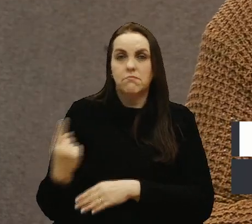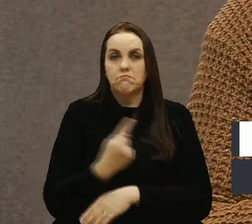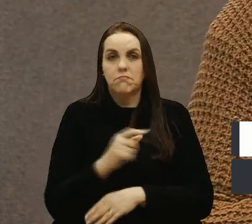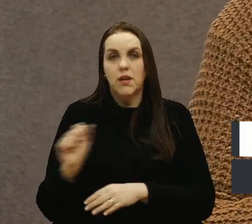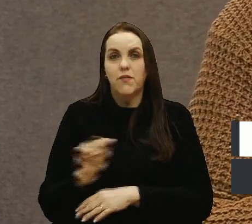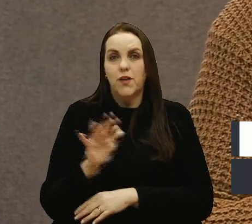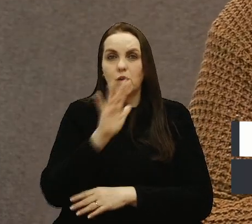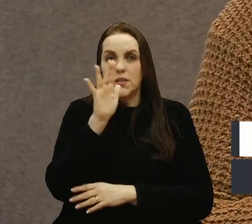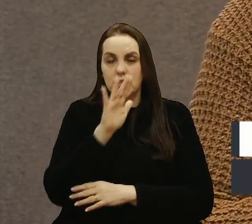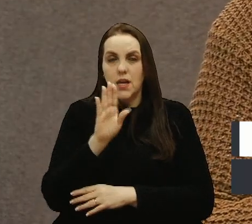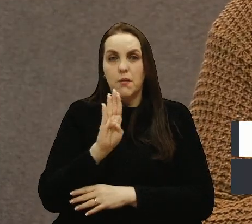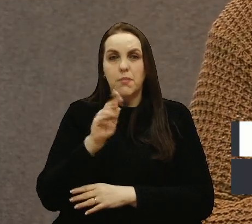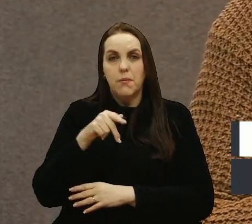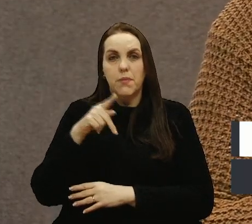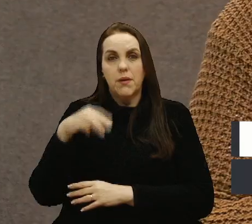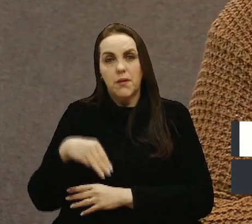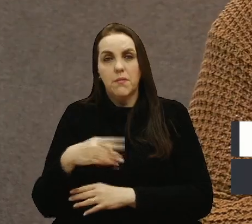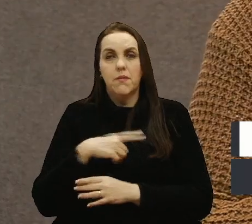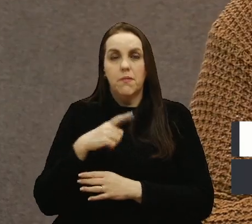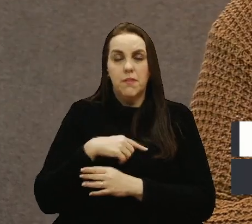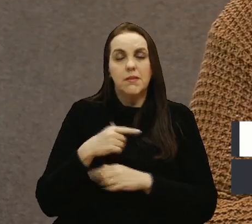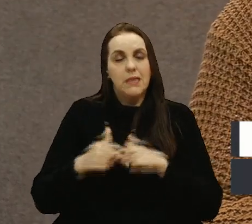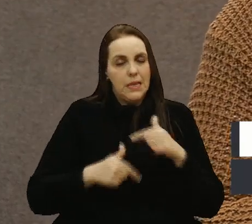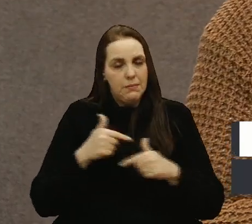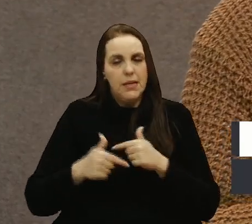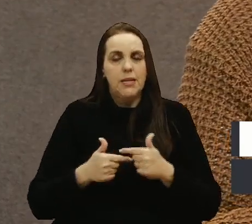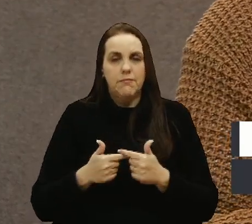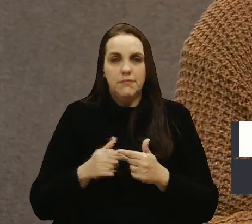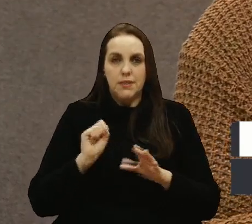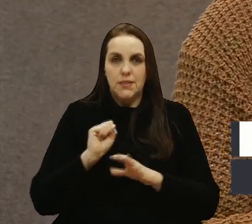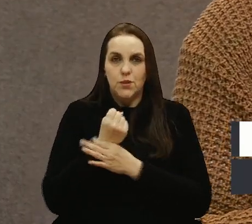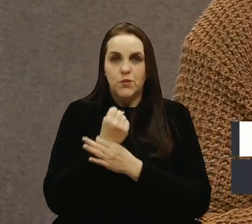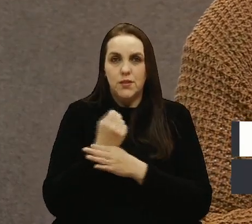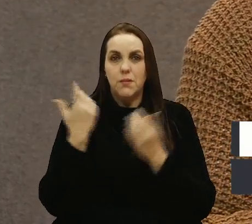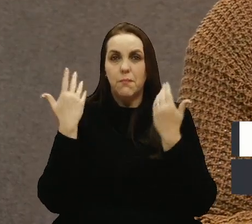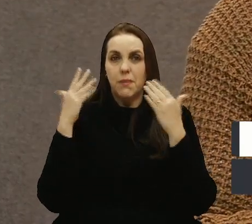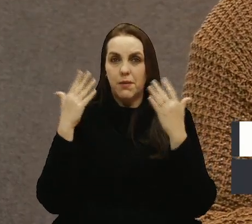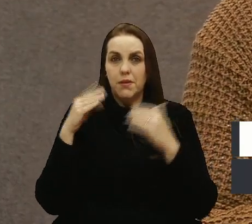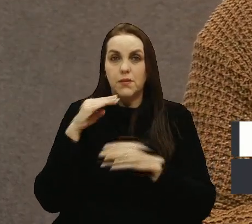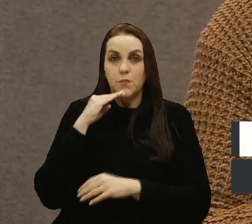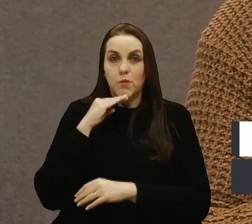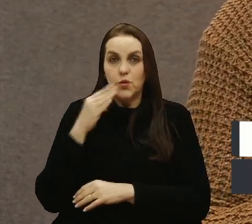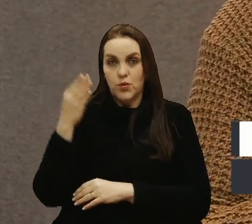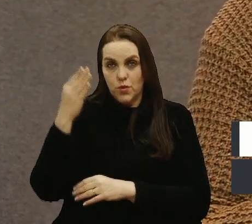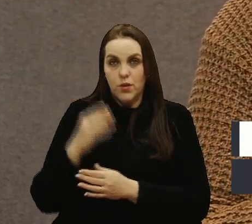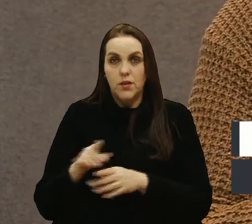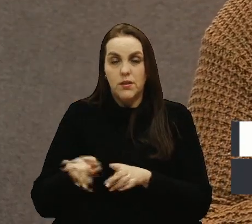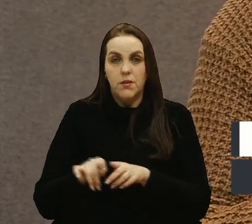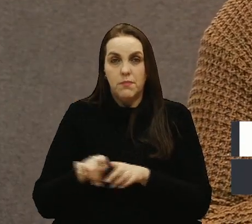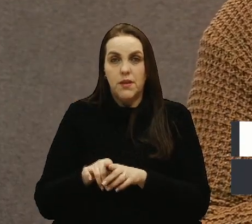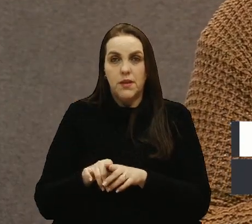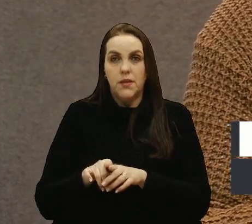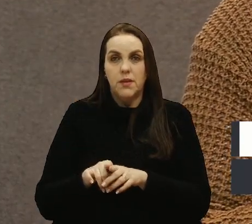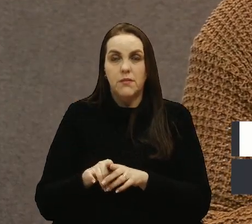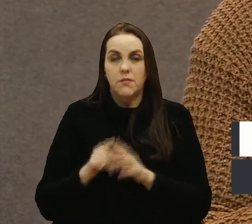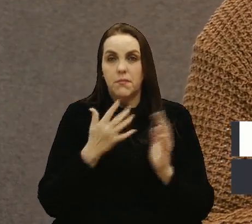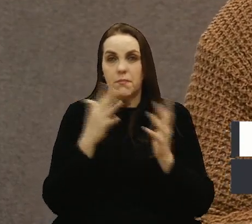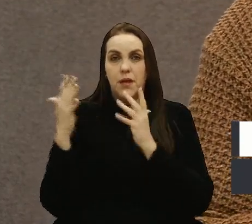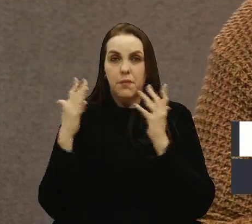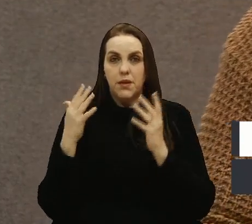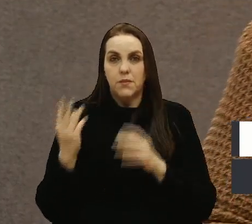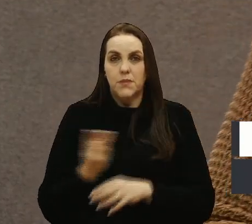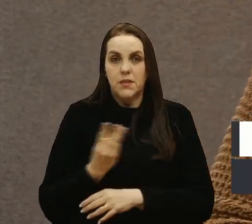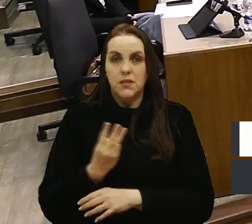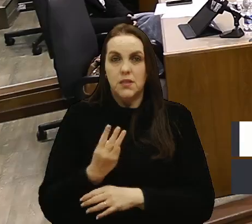valorizar a Brigada Militar e trabalhar mais do que nunca a questão de segurança. Parabéns, Bortola, pelo encaminhamento do voto de congratulações para os três.